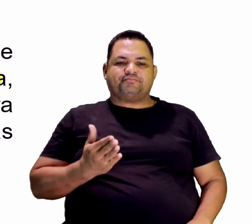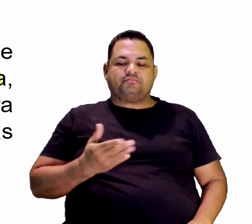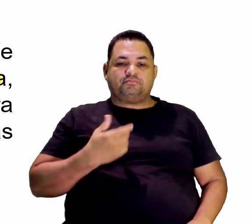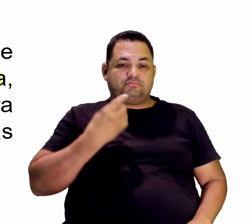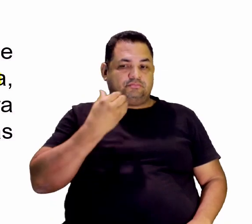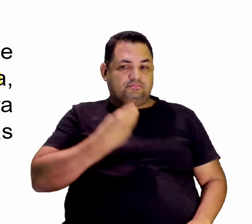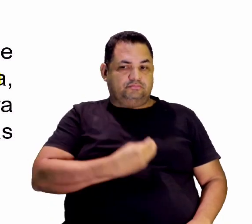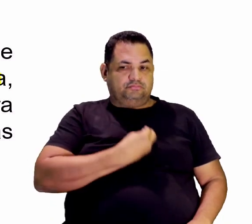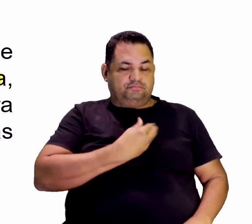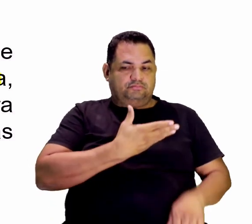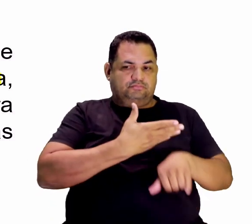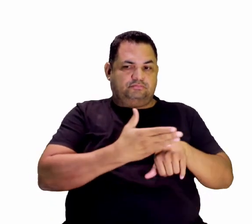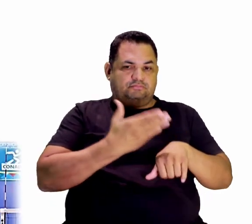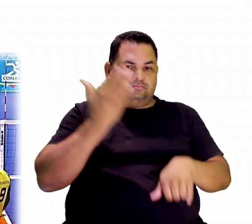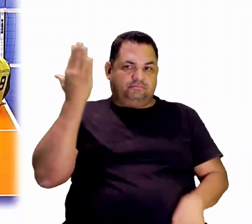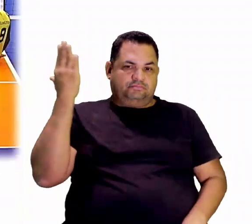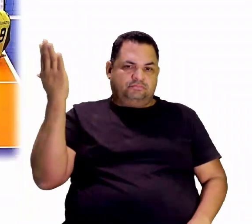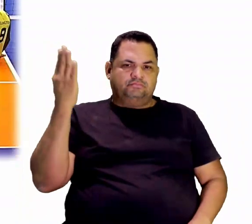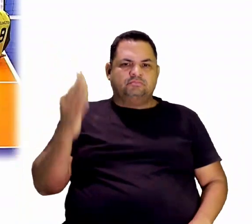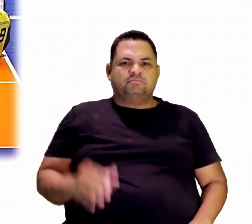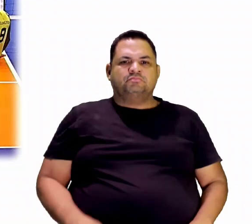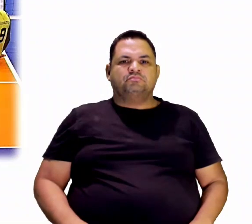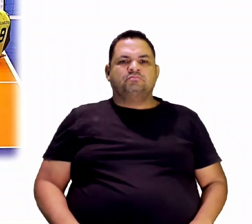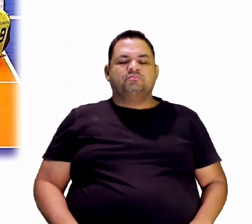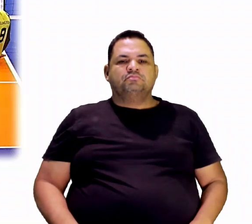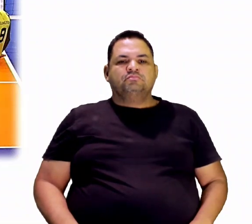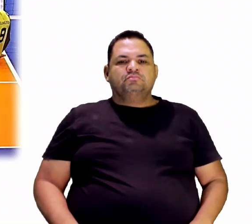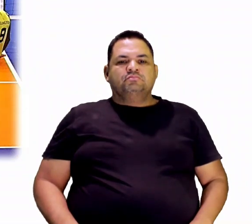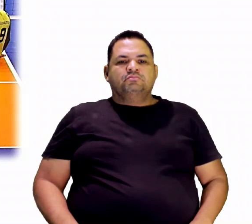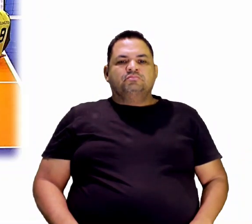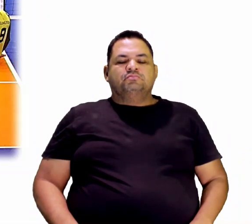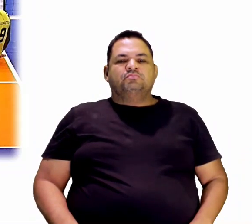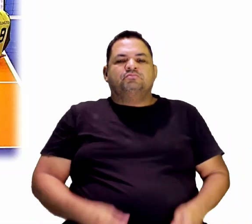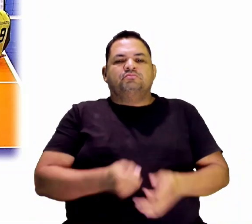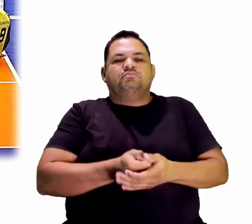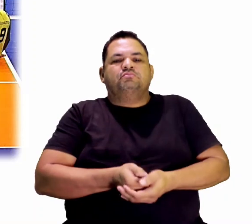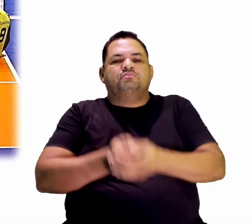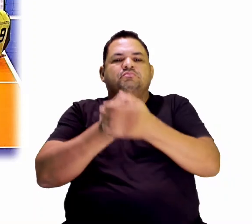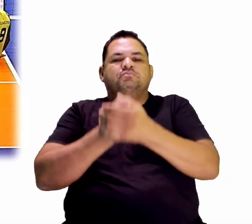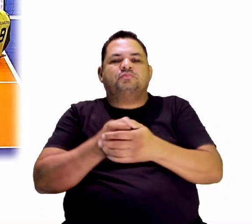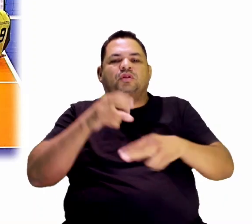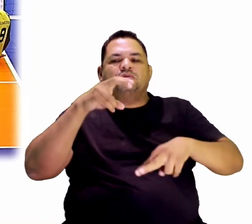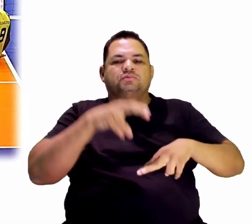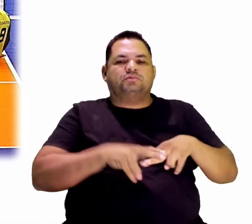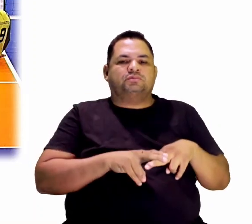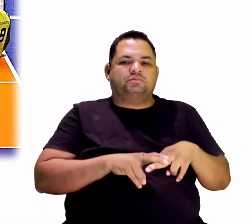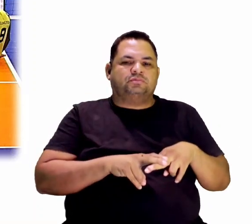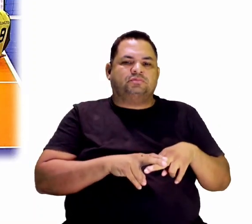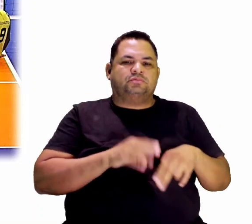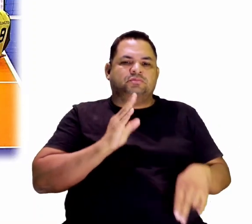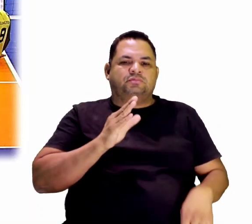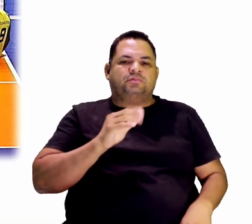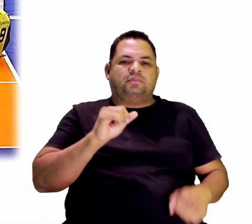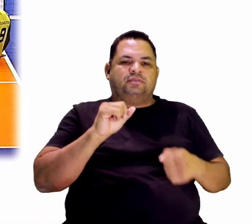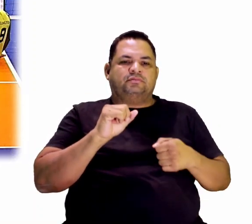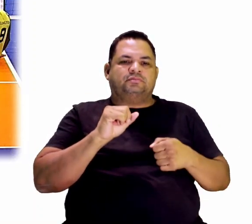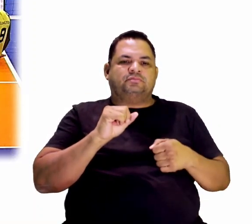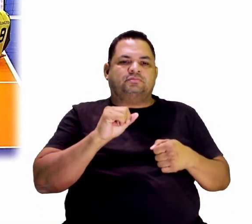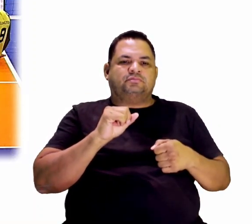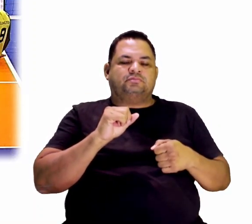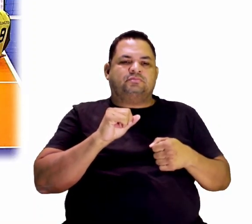vôlei adaptado, tá? Dentro do vôlei adaptado, eu posso pensar em realizar aí diversas adaptações,